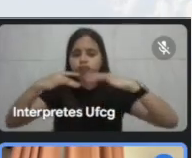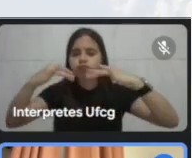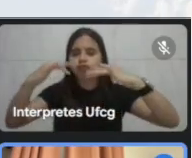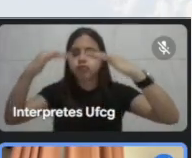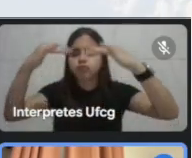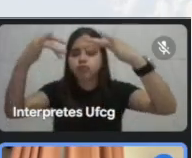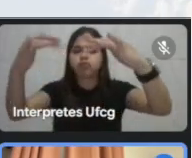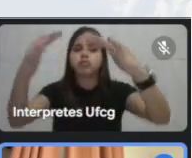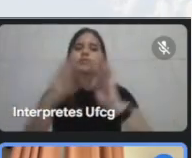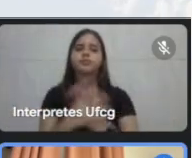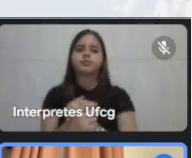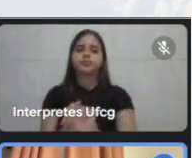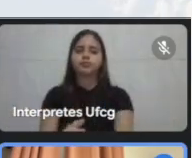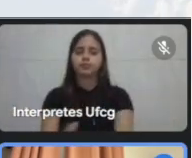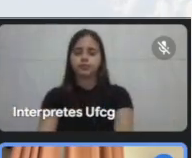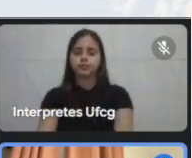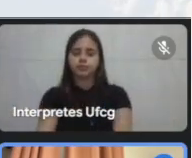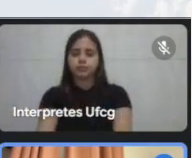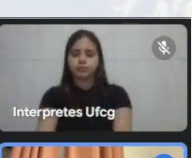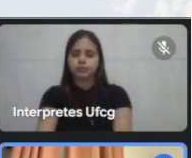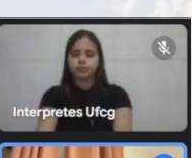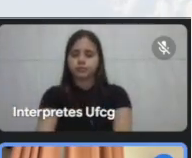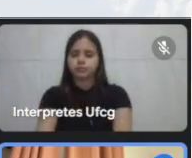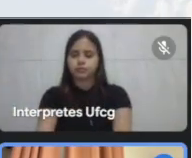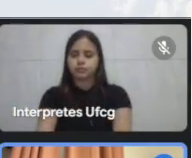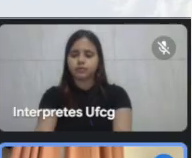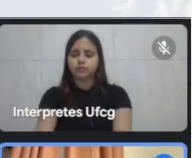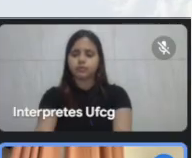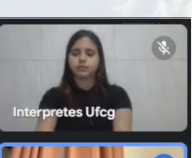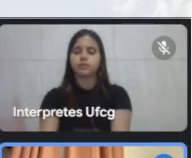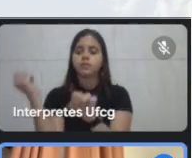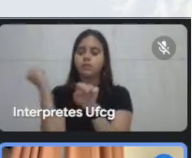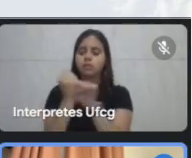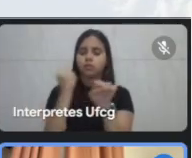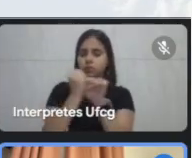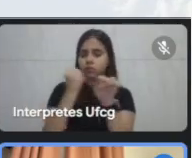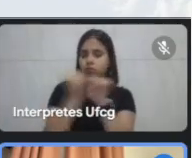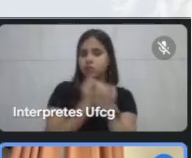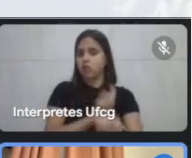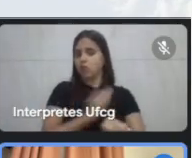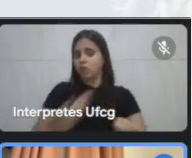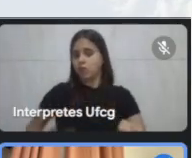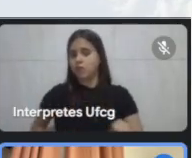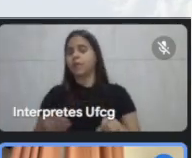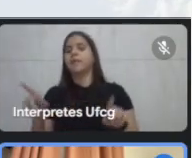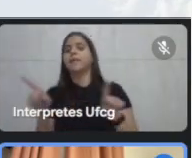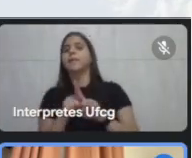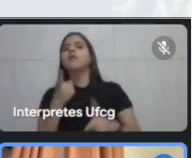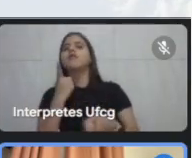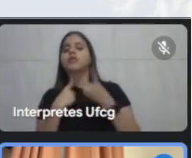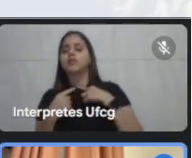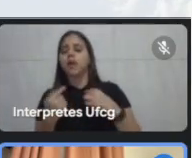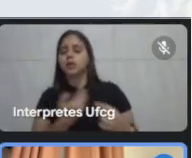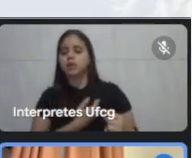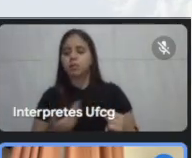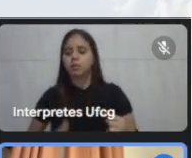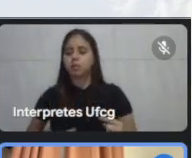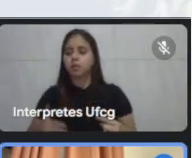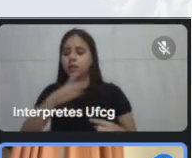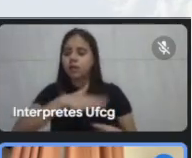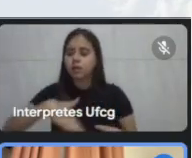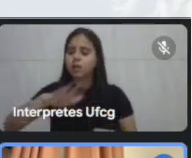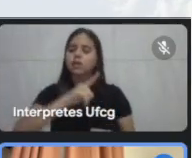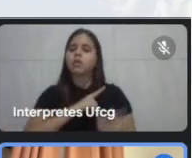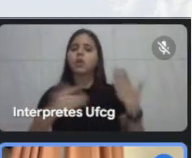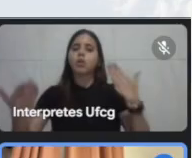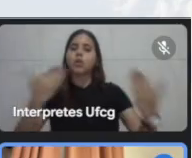Quantificando um pouco com relação a construções públicas e de interesse público naquela região, a gente teria, comparando